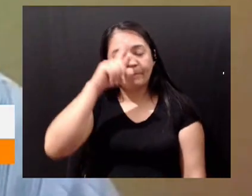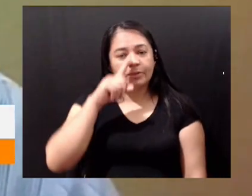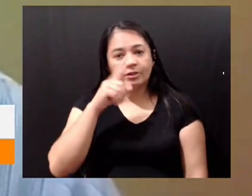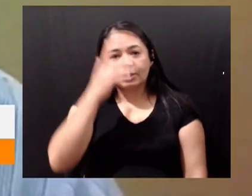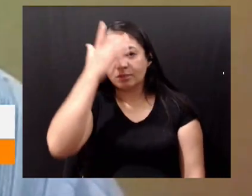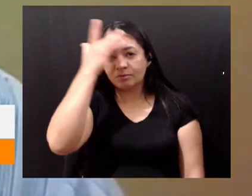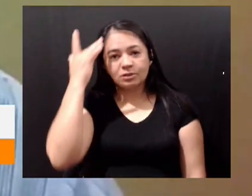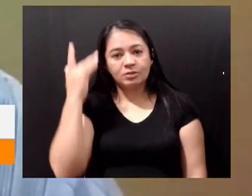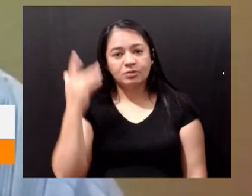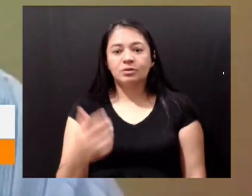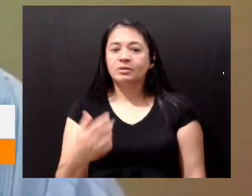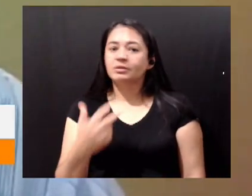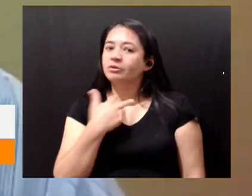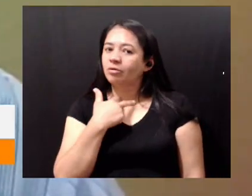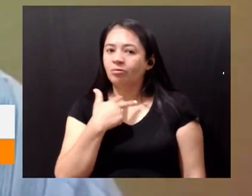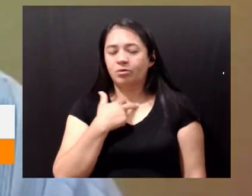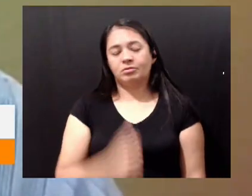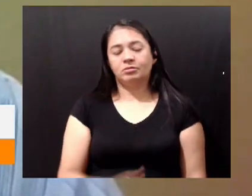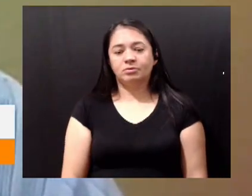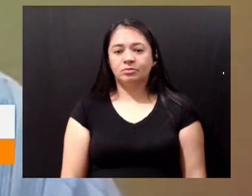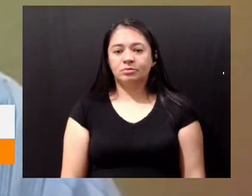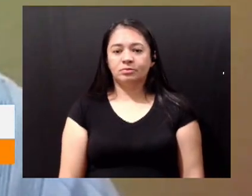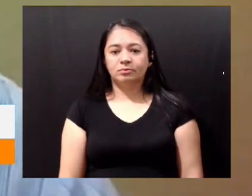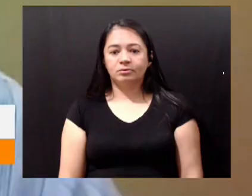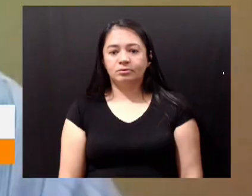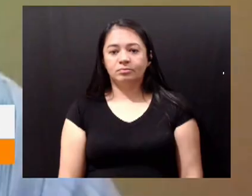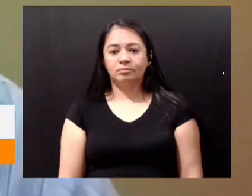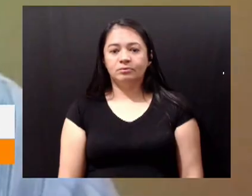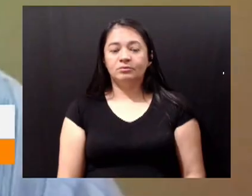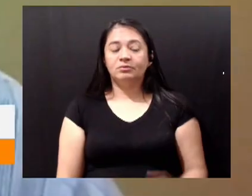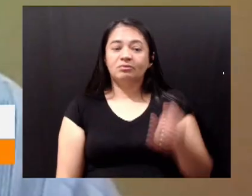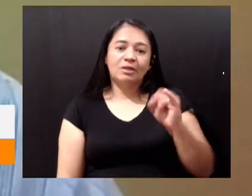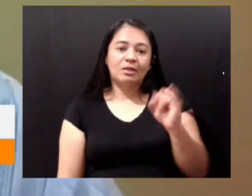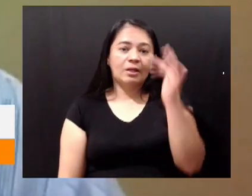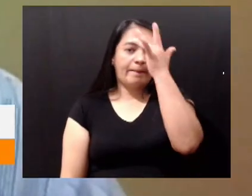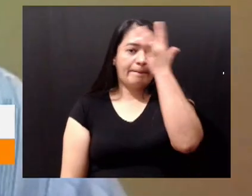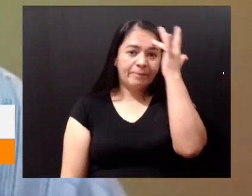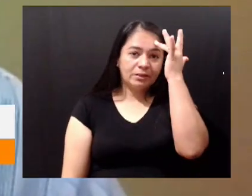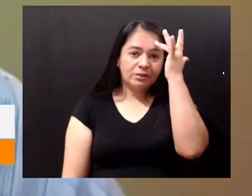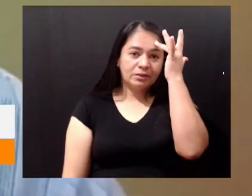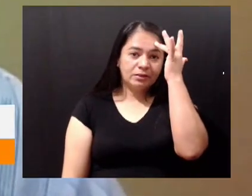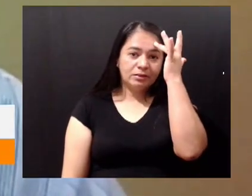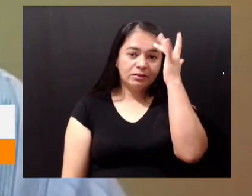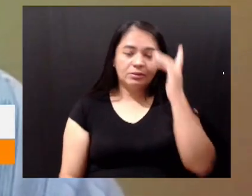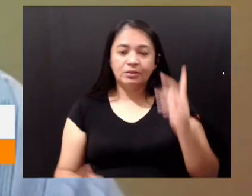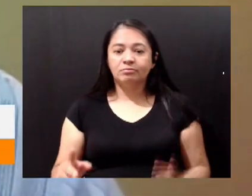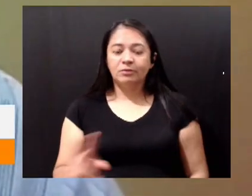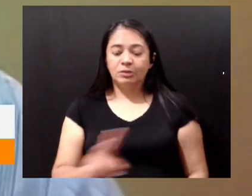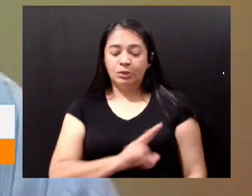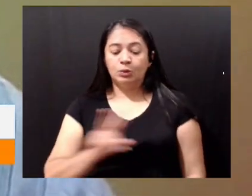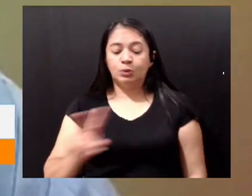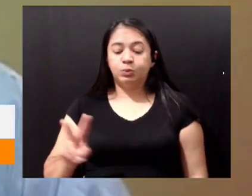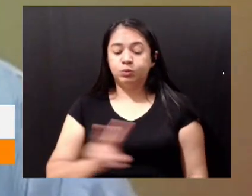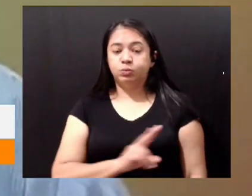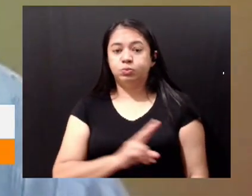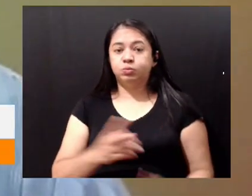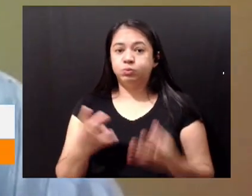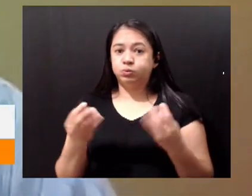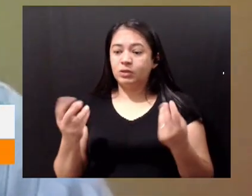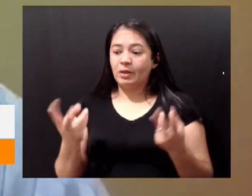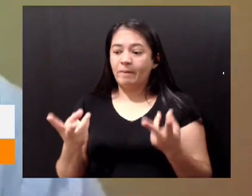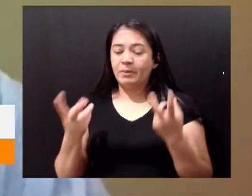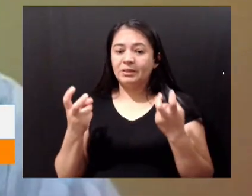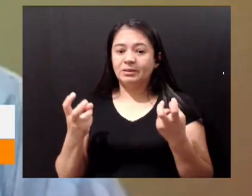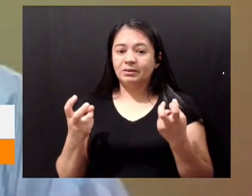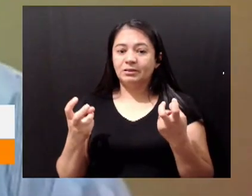fazendo isso. E se a pessoa ela tiver uma hipovitaminose, identificada através de